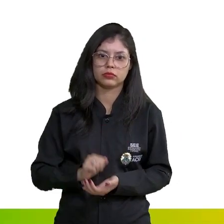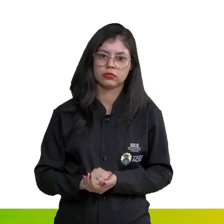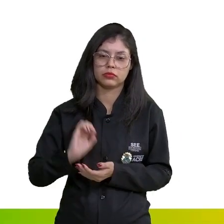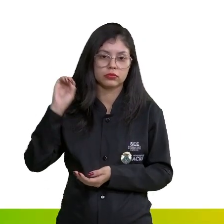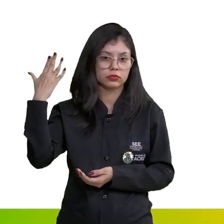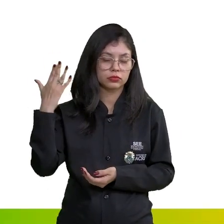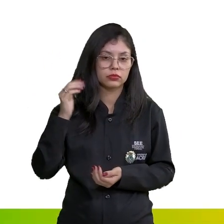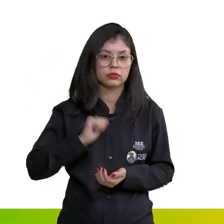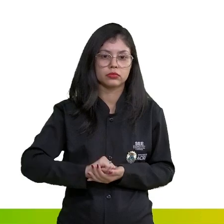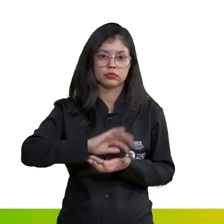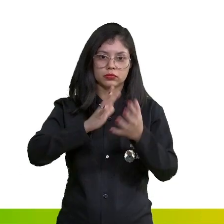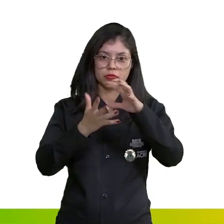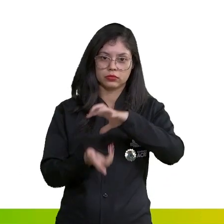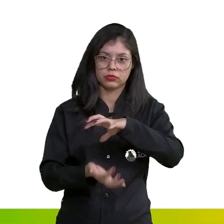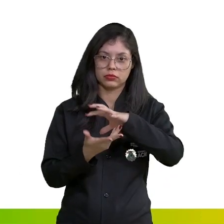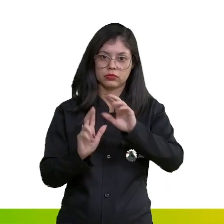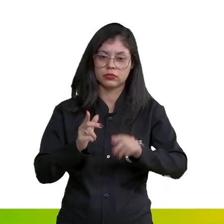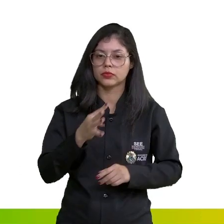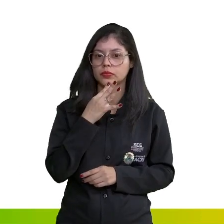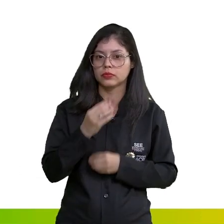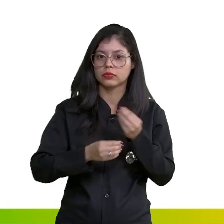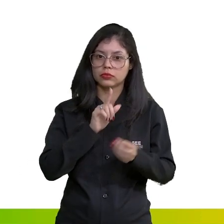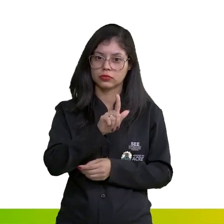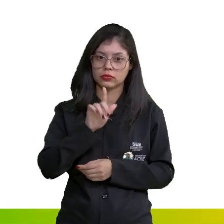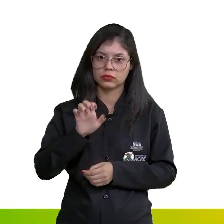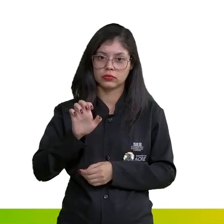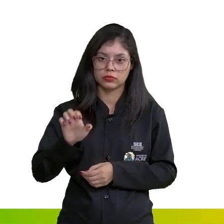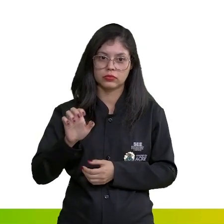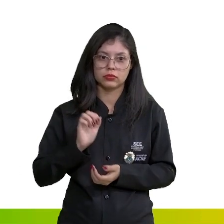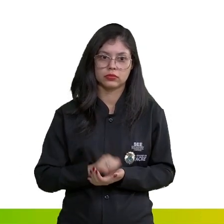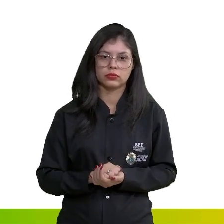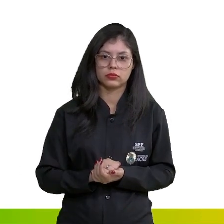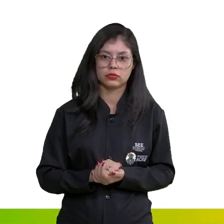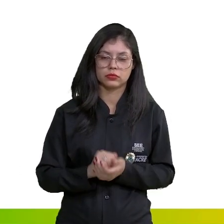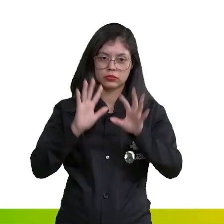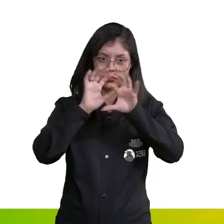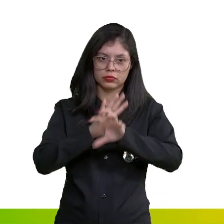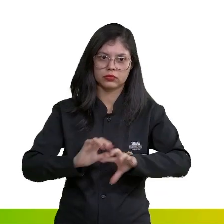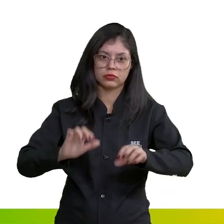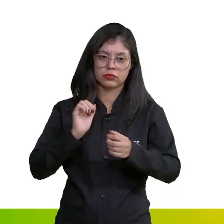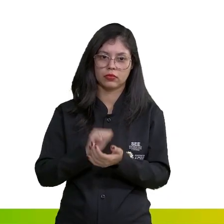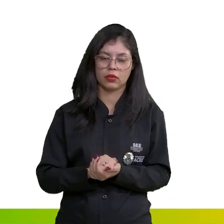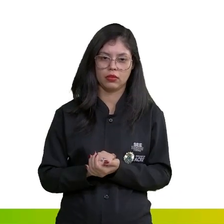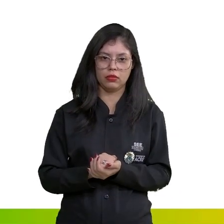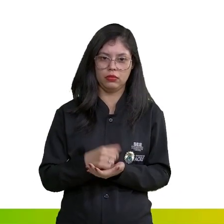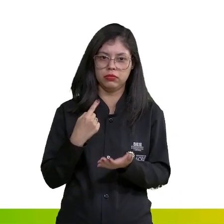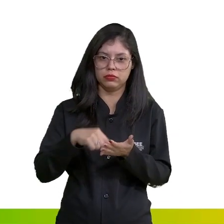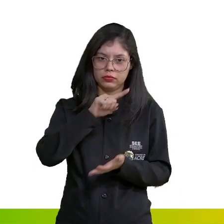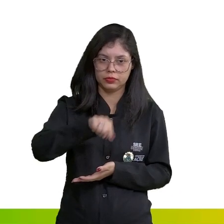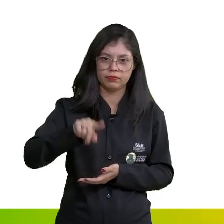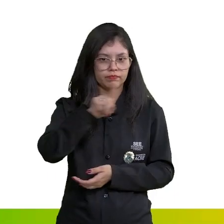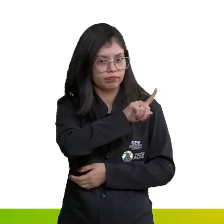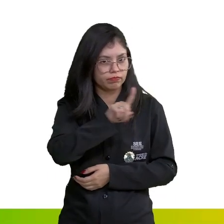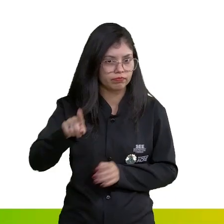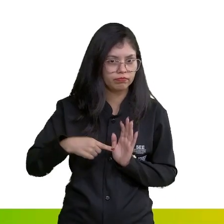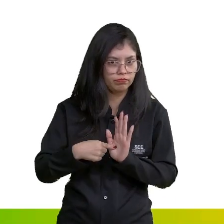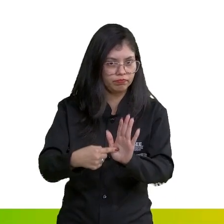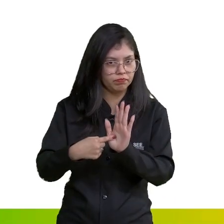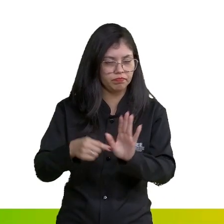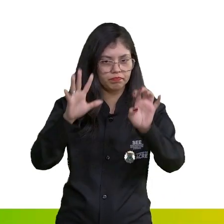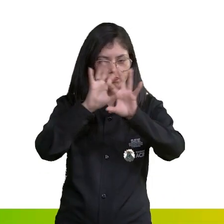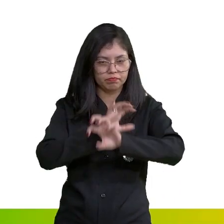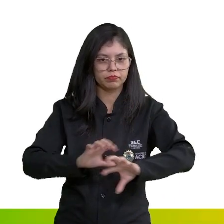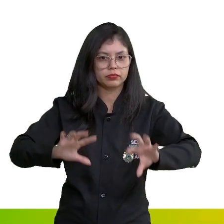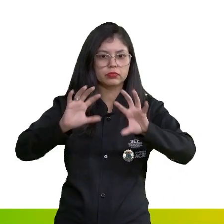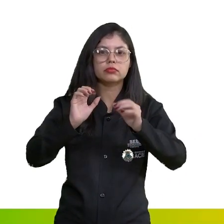pela ocorrência do efeito estufa são conhecidos como GEE, gases de efeito estufa. Marque a alternativa, pessoal, olha só,